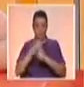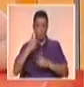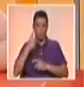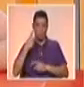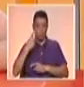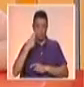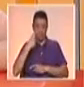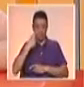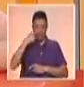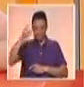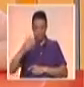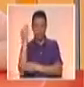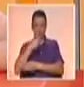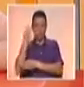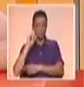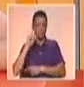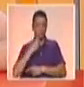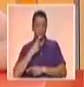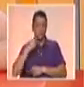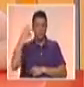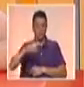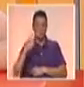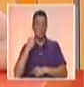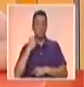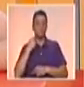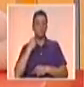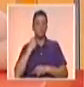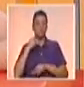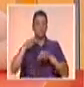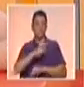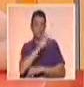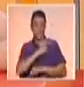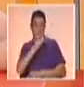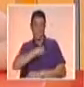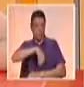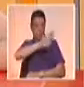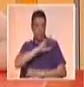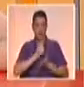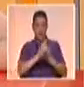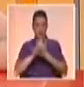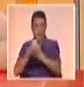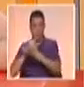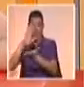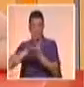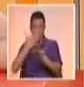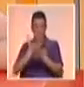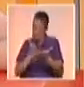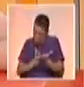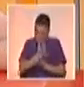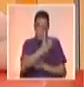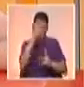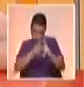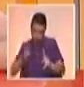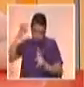pessoa, uma jovem surda, que está a tirar um curso na Universidade de Coimbra, não tem apoio de intérprete, e continua,